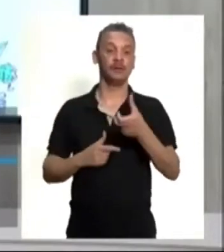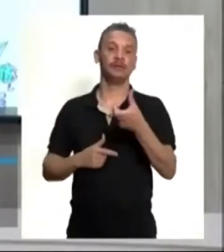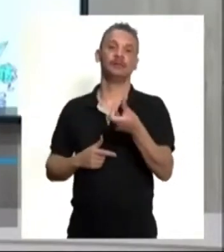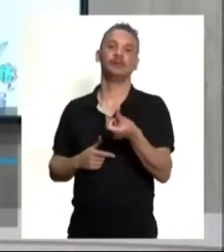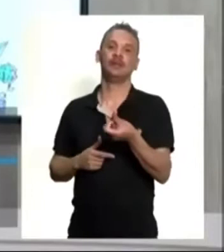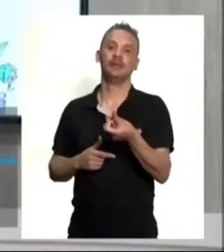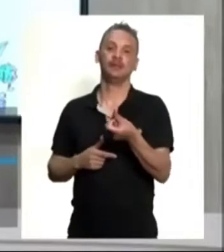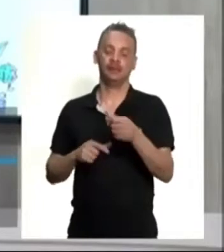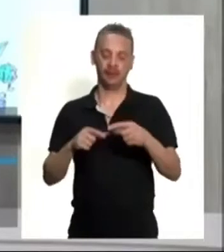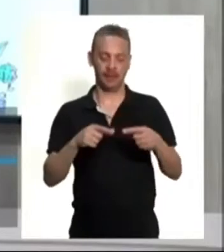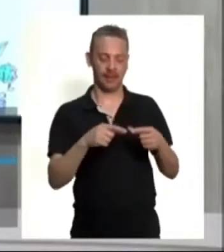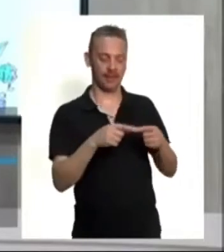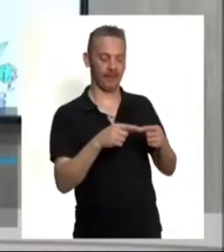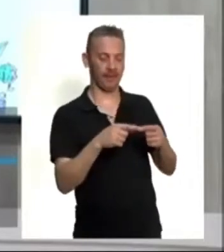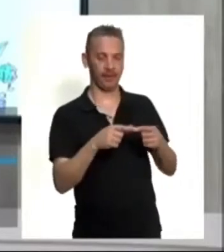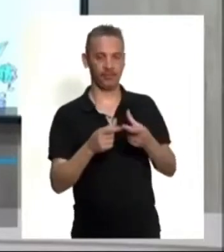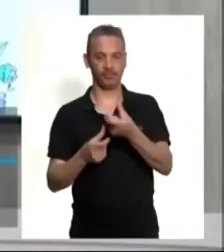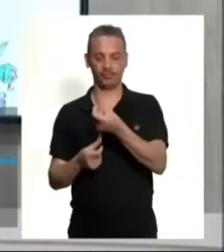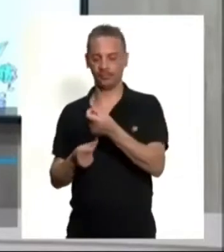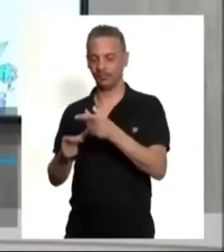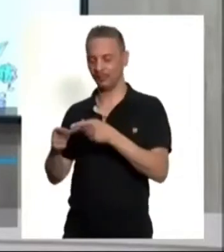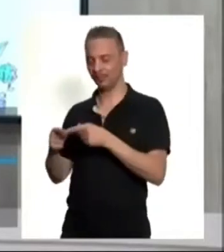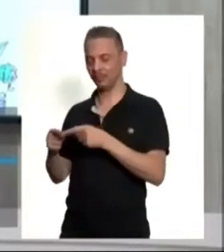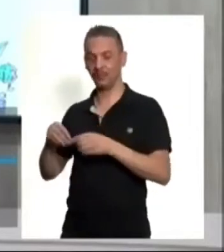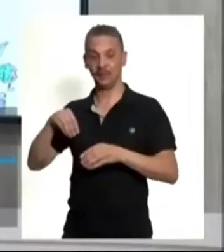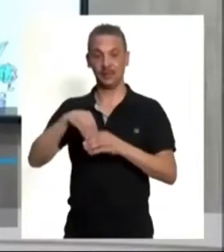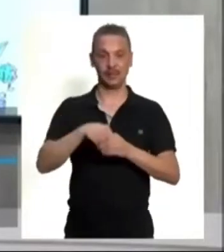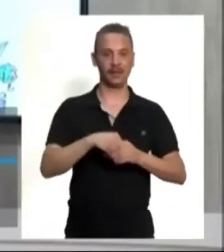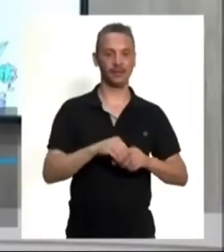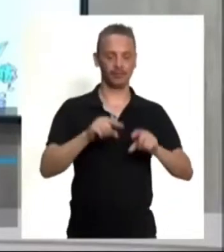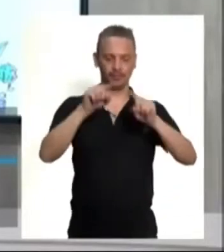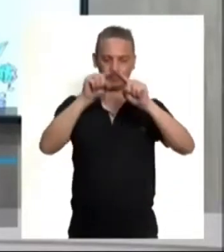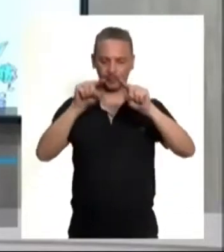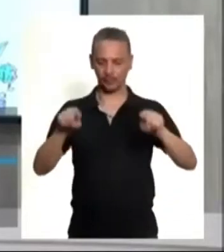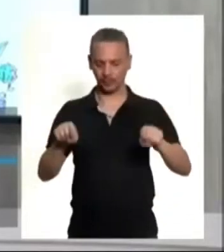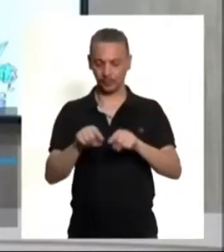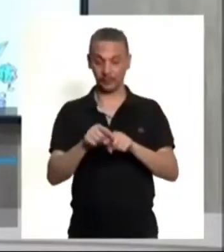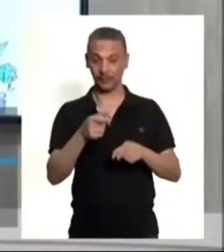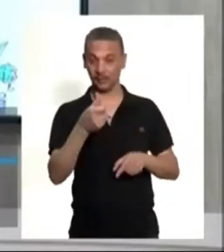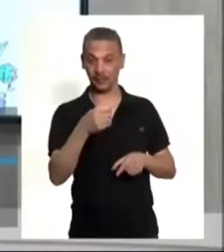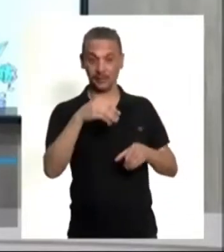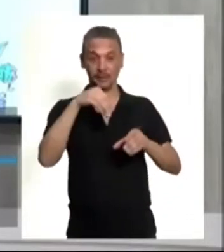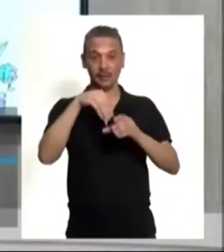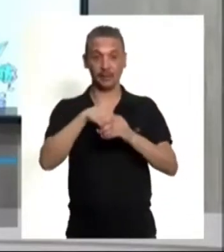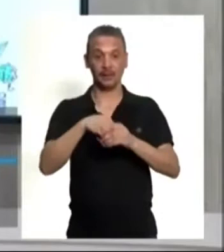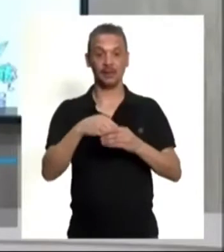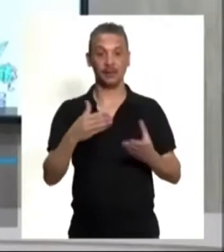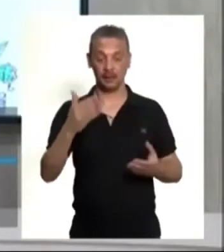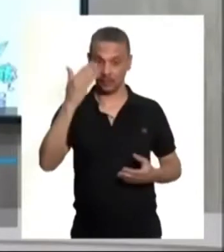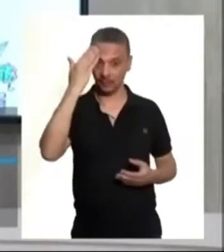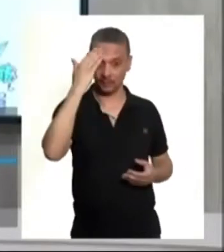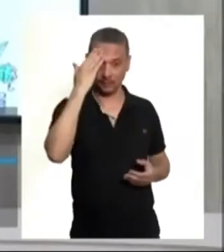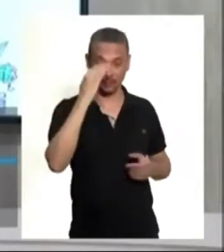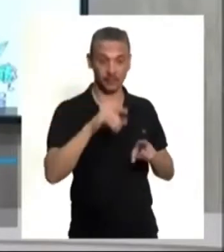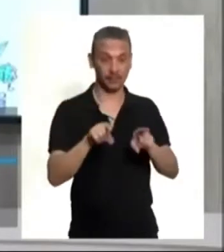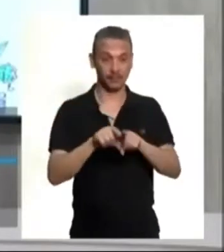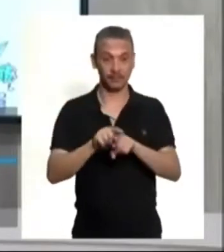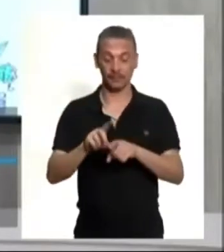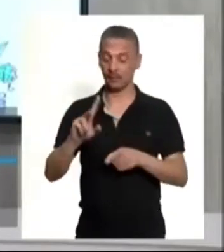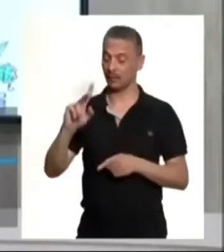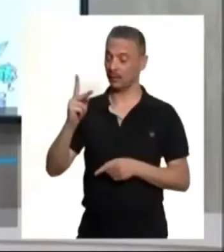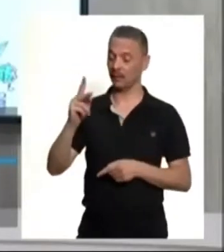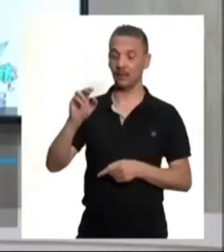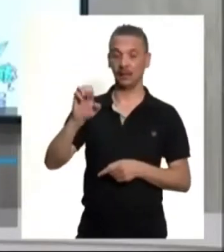6 triângulos equiláteros dentro. Quando você desenha um hexágono regular, dentro dele existirá, ou melhor,